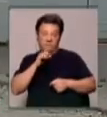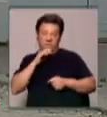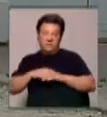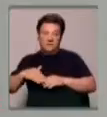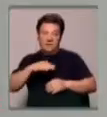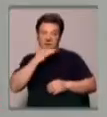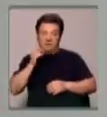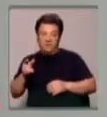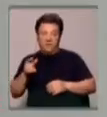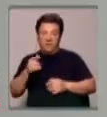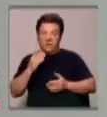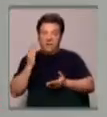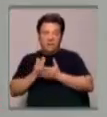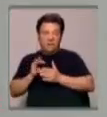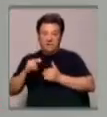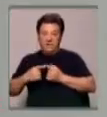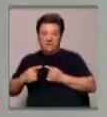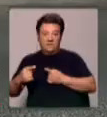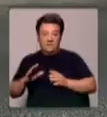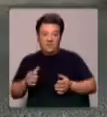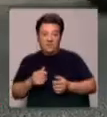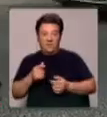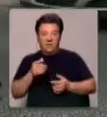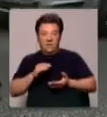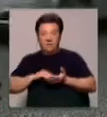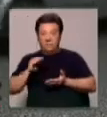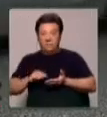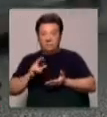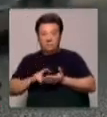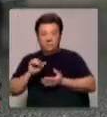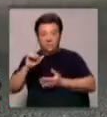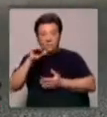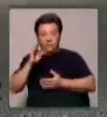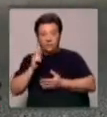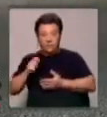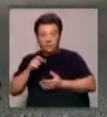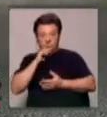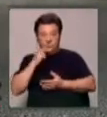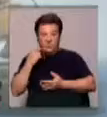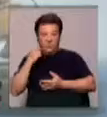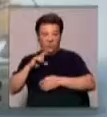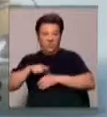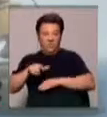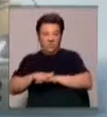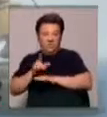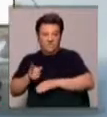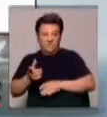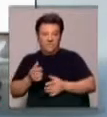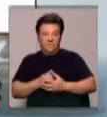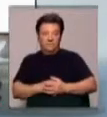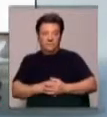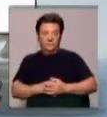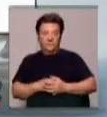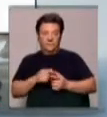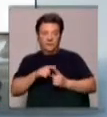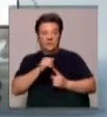saída de Évora ocorrer até ao final da semana o despacho do juiz Carlos Alexandre pode acontecer logo na terça-feira